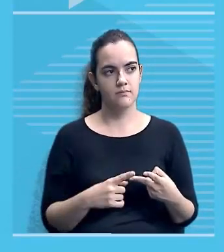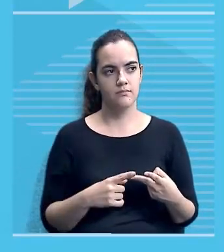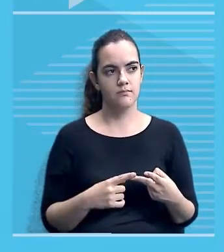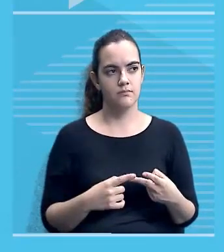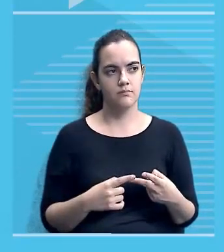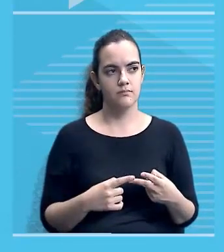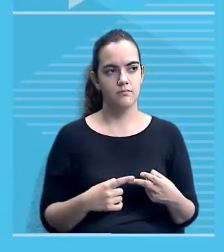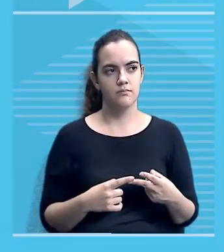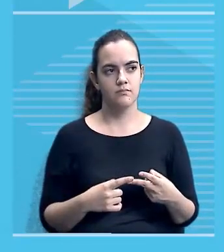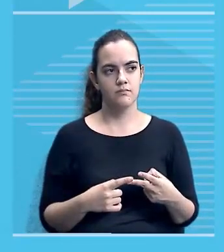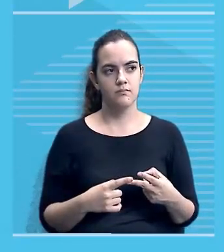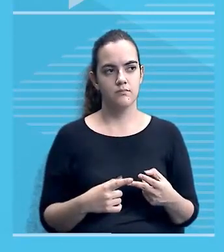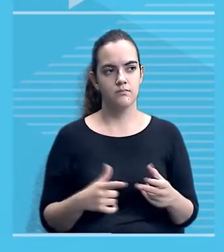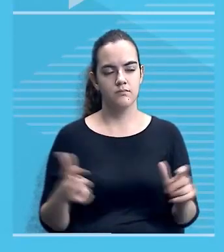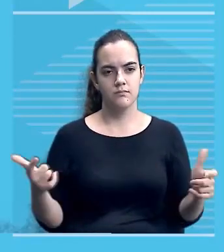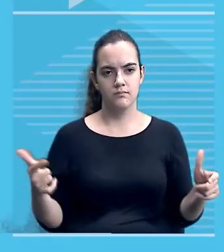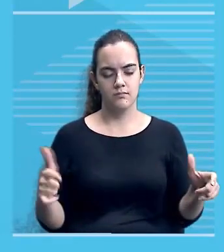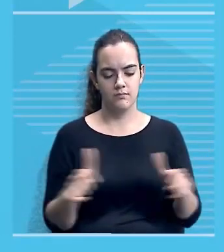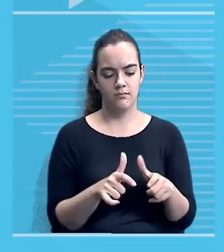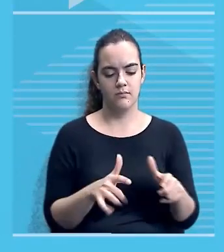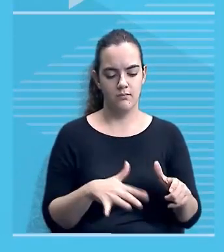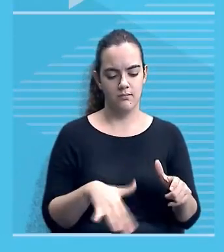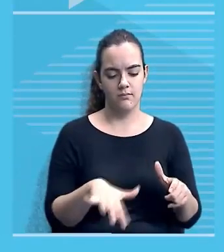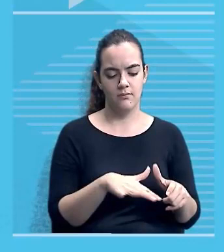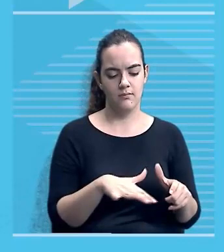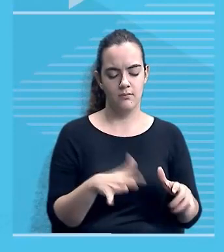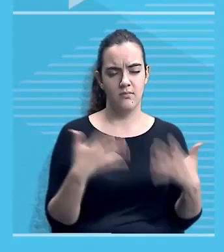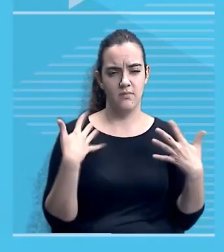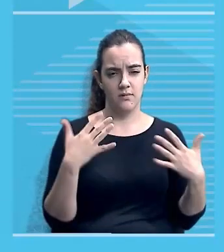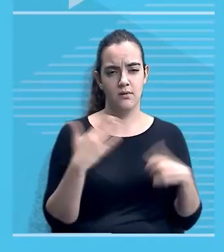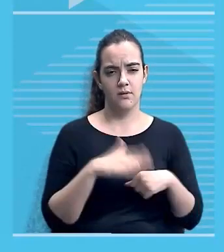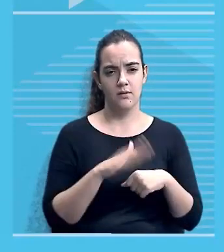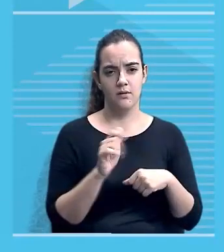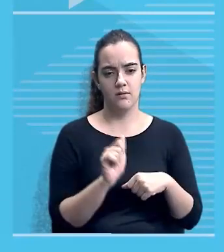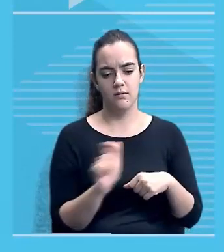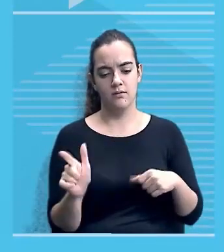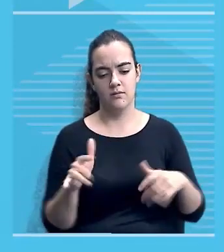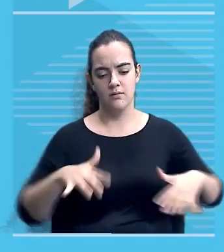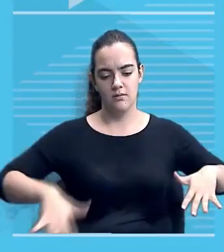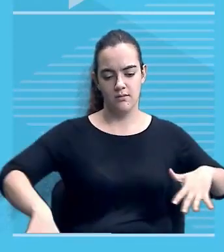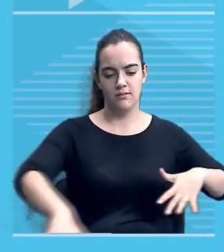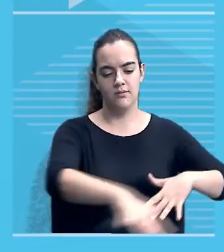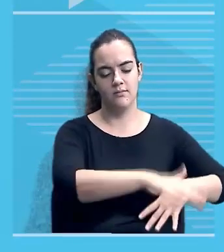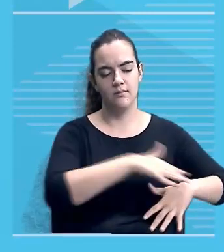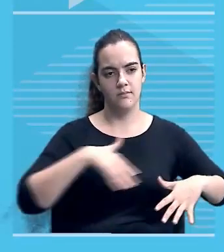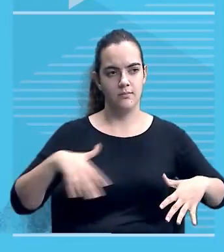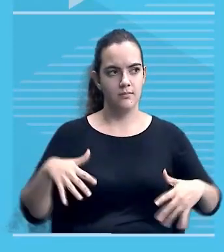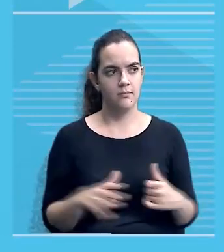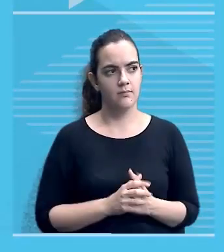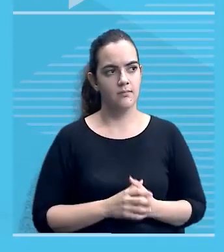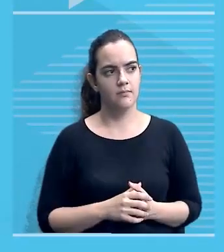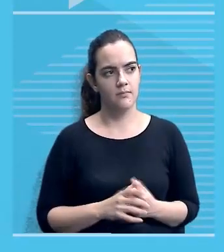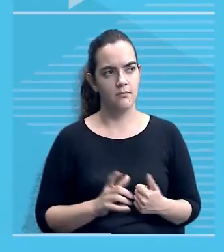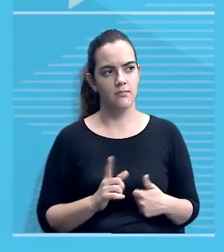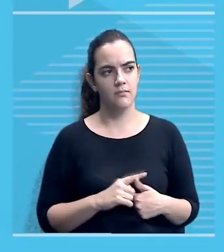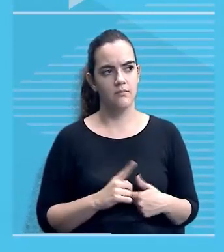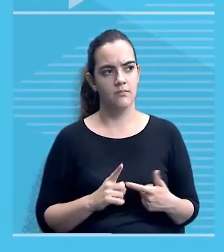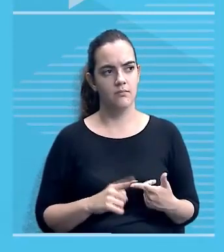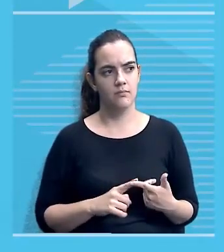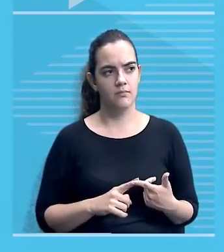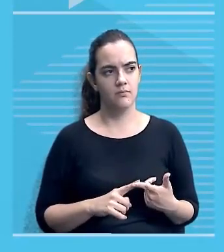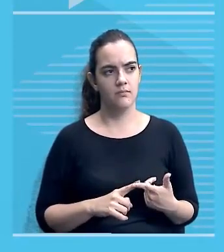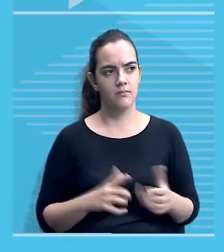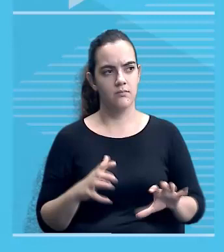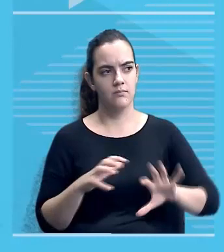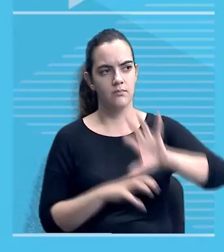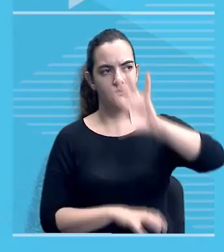de calor invenções térmicas enchentes urbanas letra C congestionamento de automóveis e